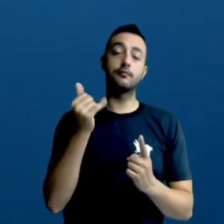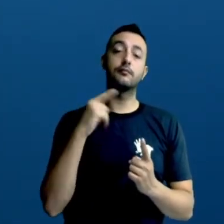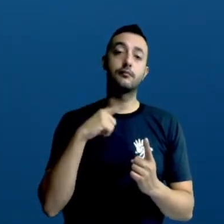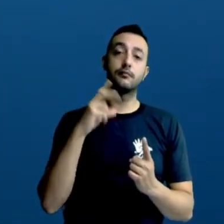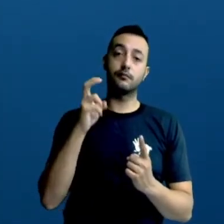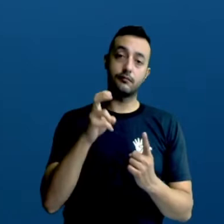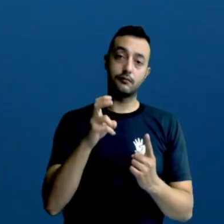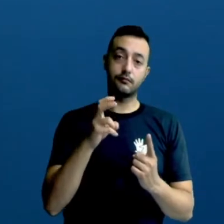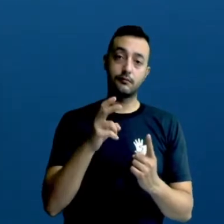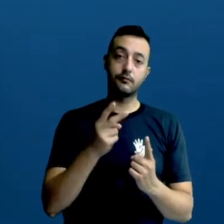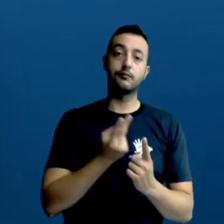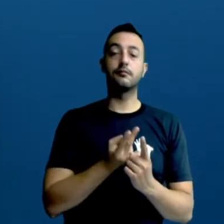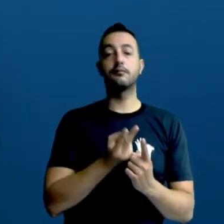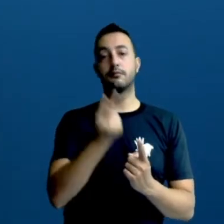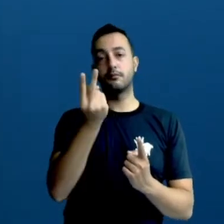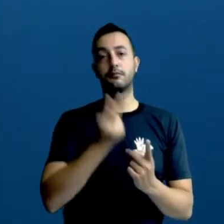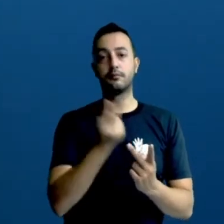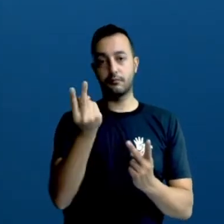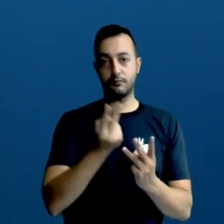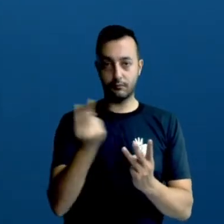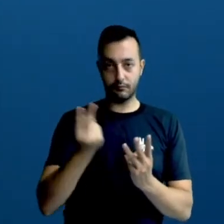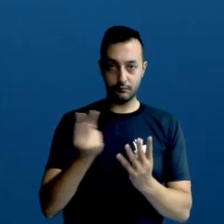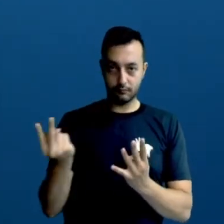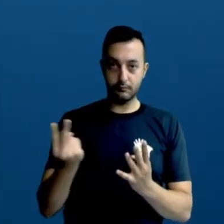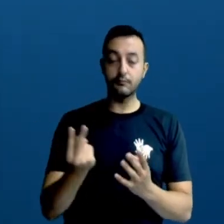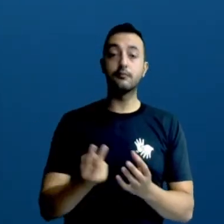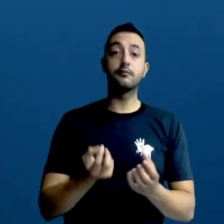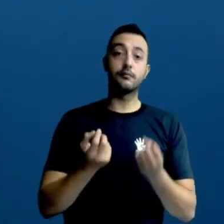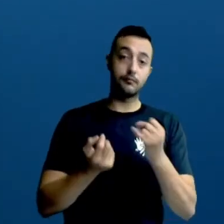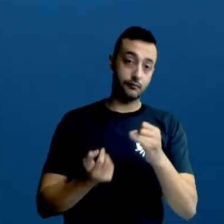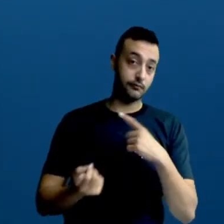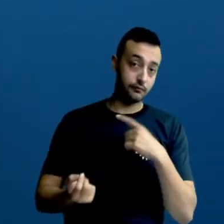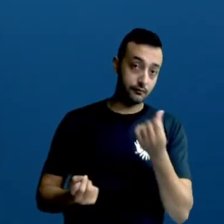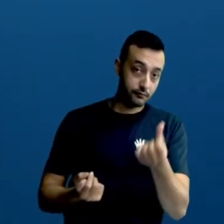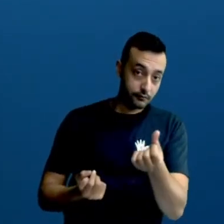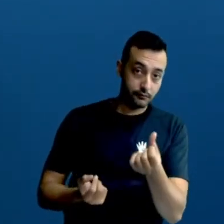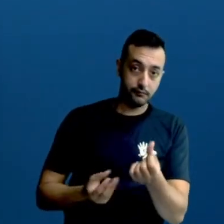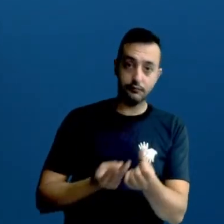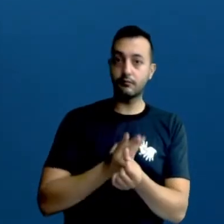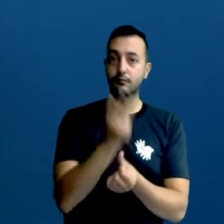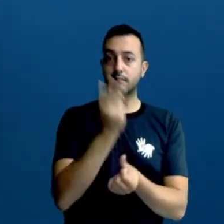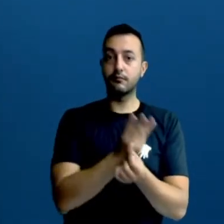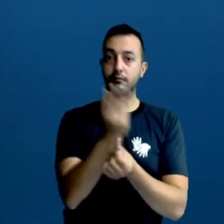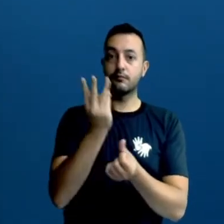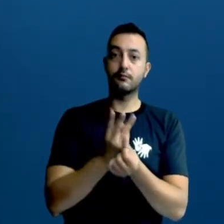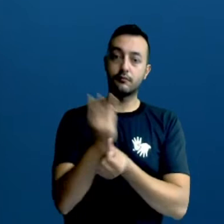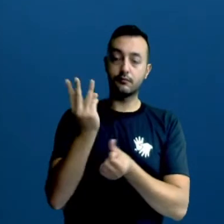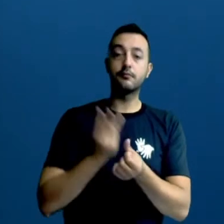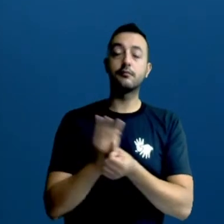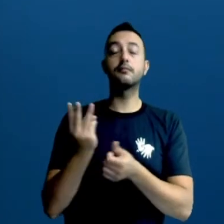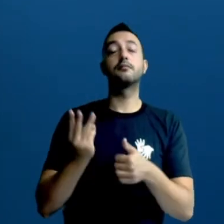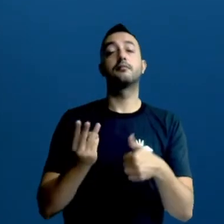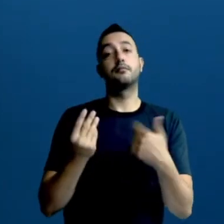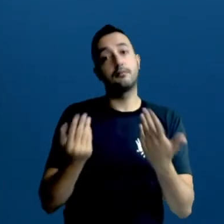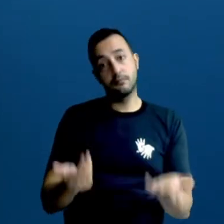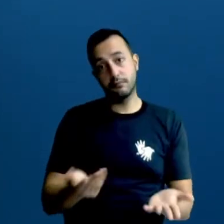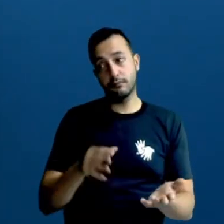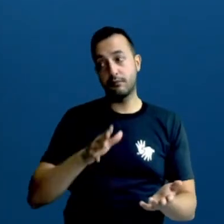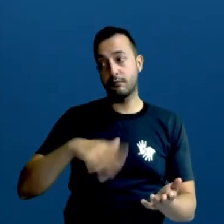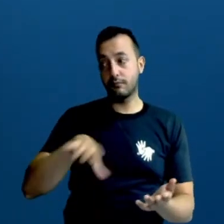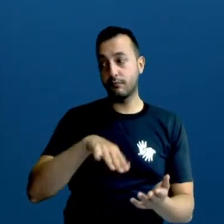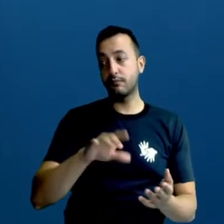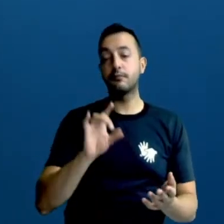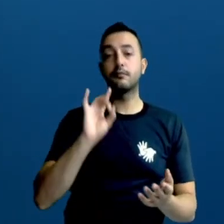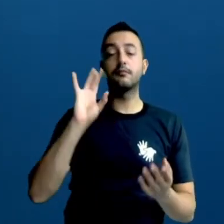lados, saíram 2 diagonais. Se tem 6 lados, saíram 3 diagonais. Então, em geral, de